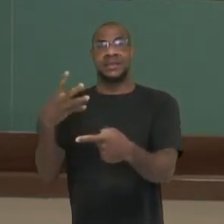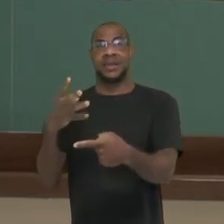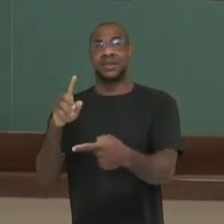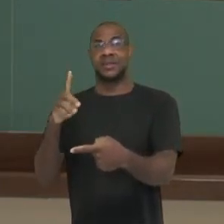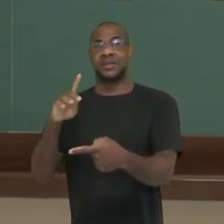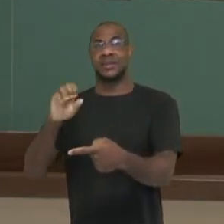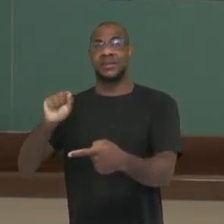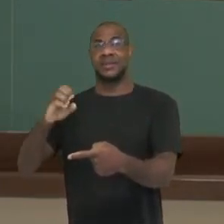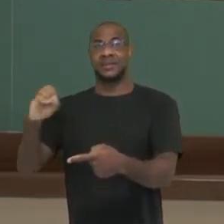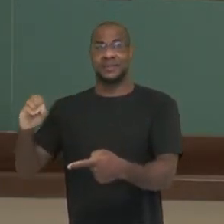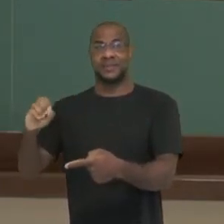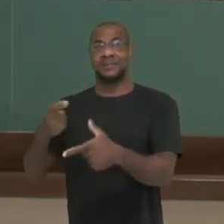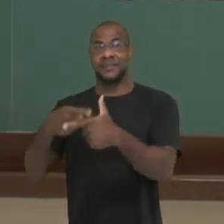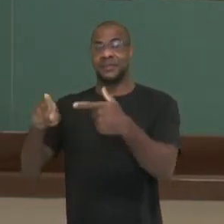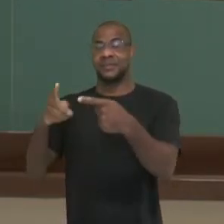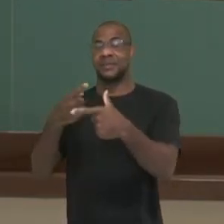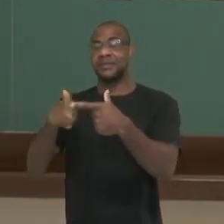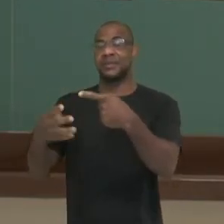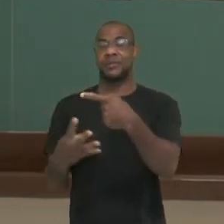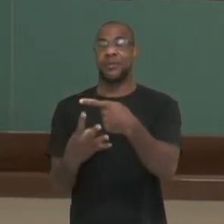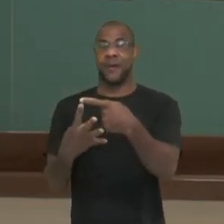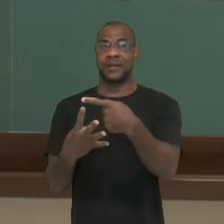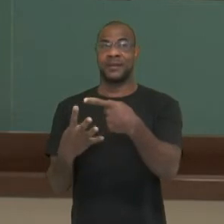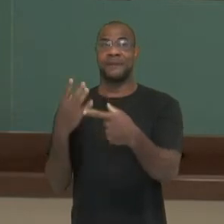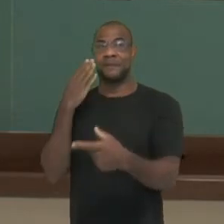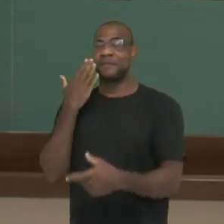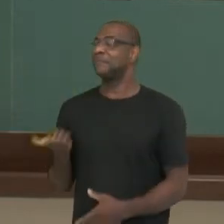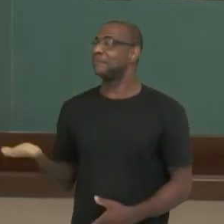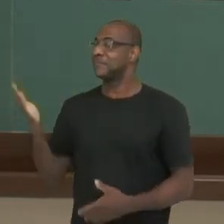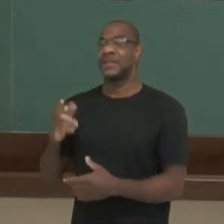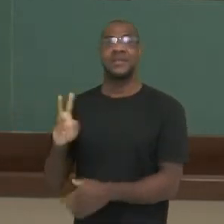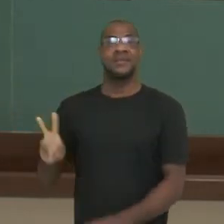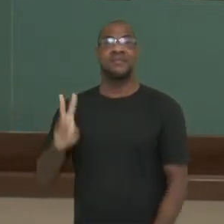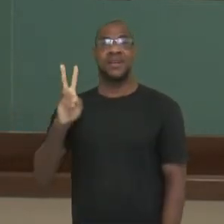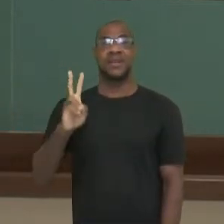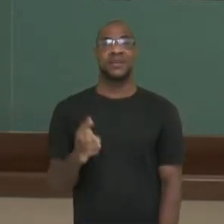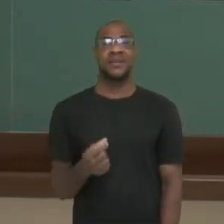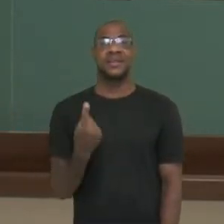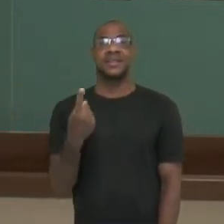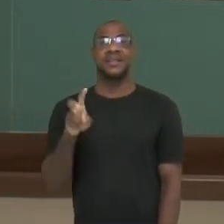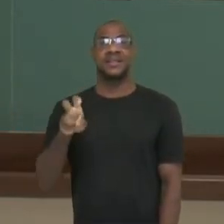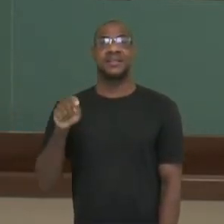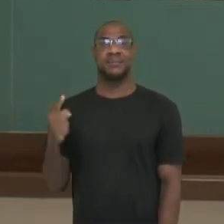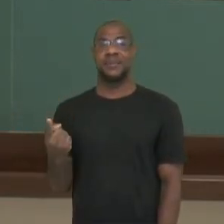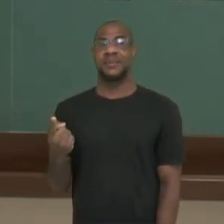604.800 dividido por 4, que me dá um valor de